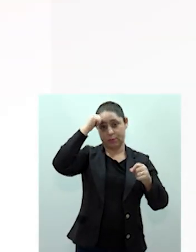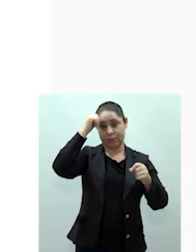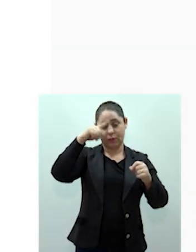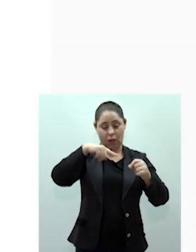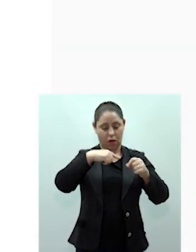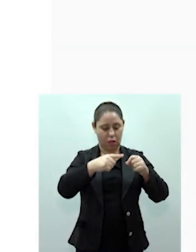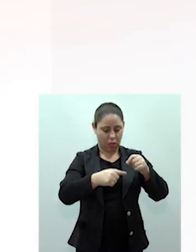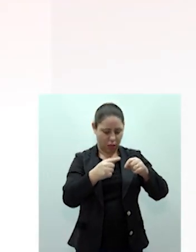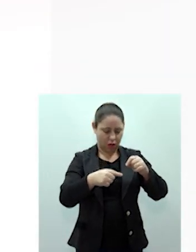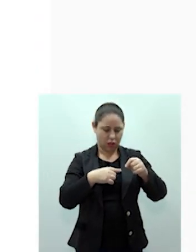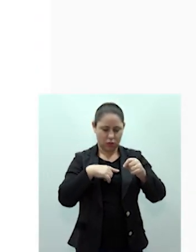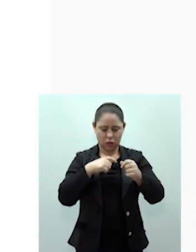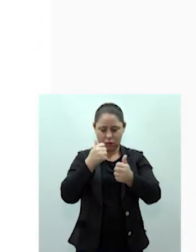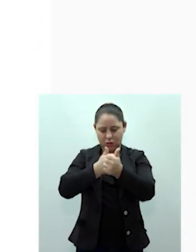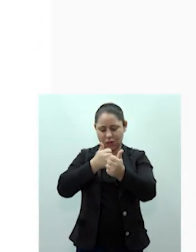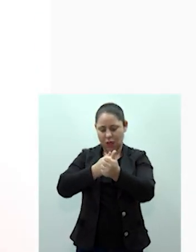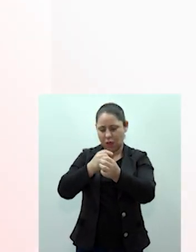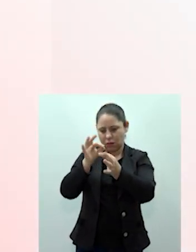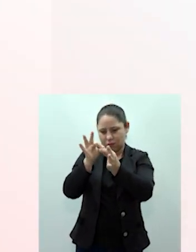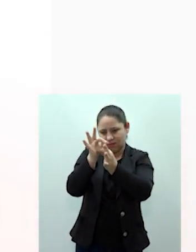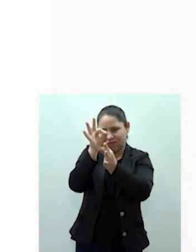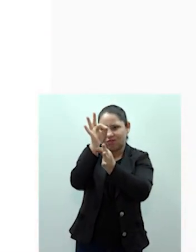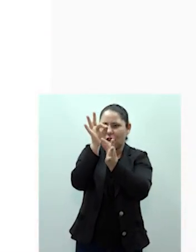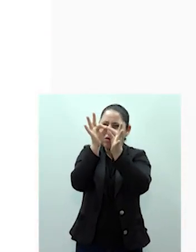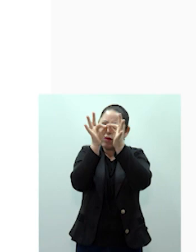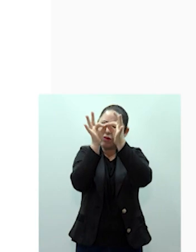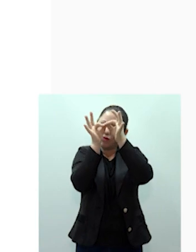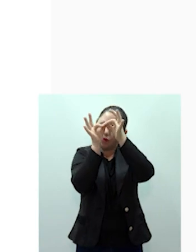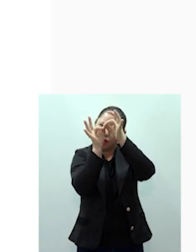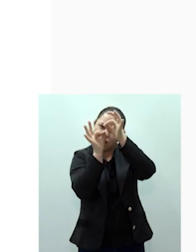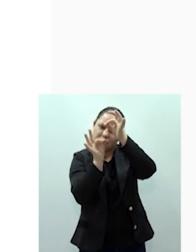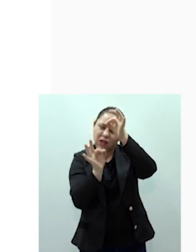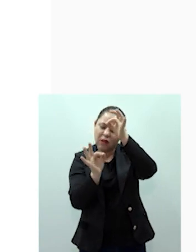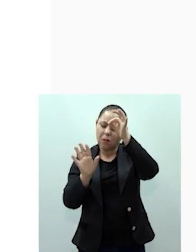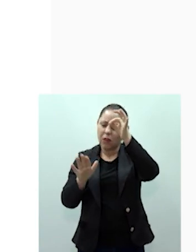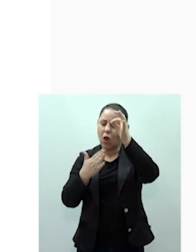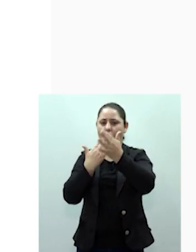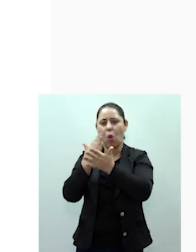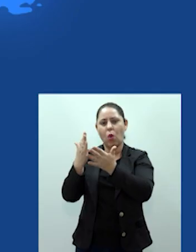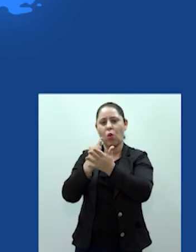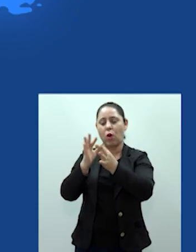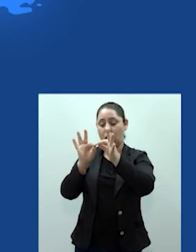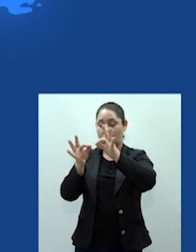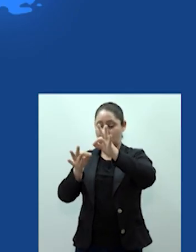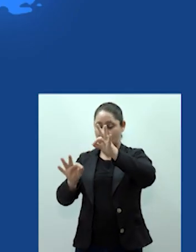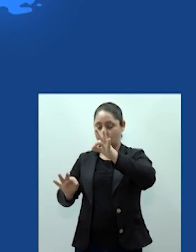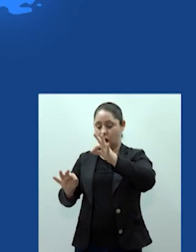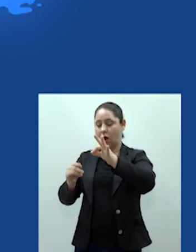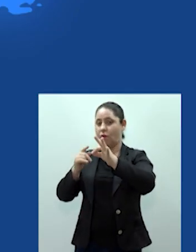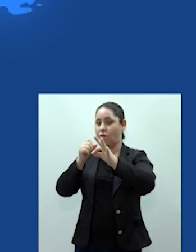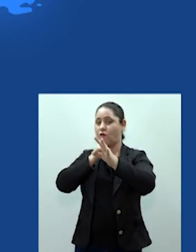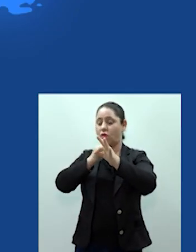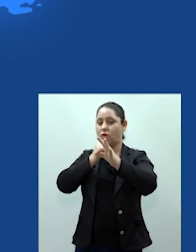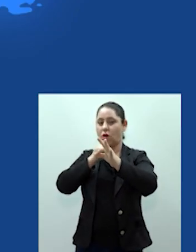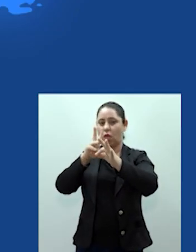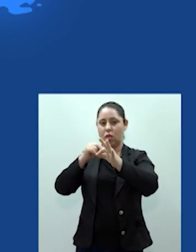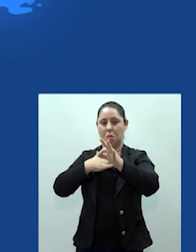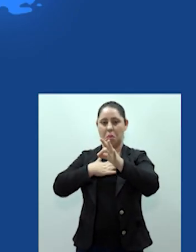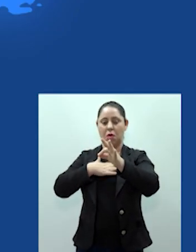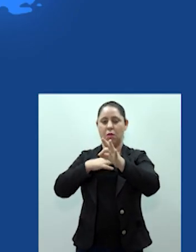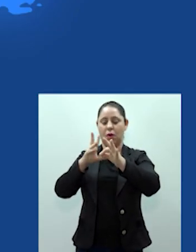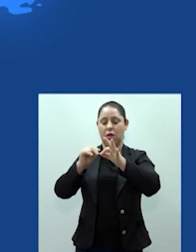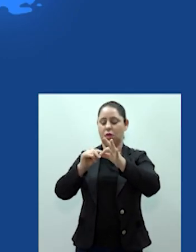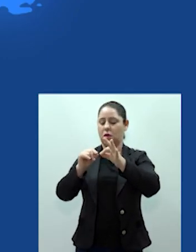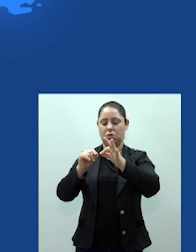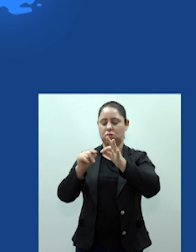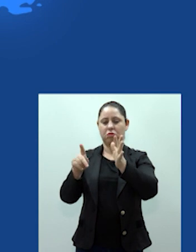que eu tentei pegar a agulha mais fina que eu tinha, peguei umas linhas da minha avó, que tinha aqui em casa, e que